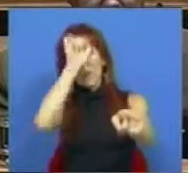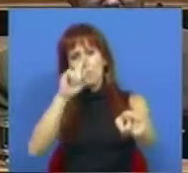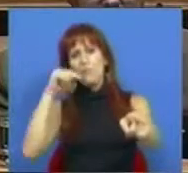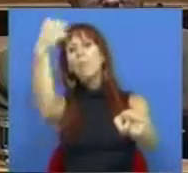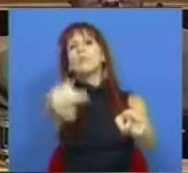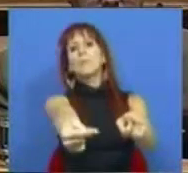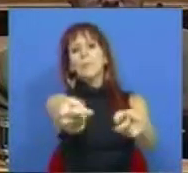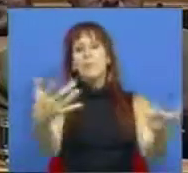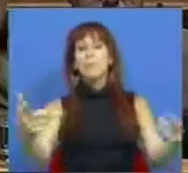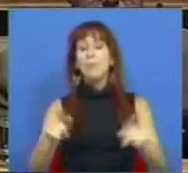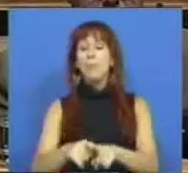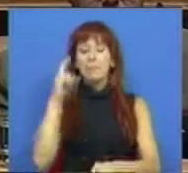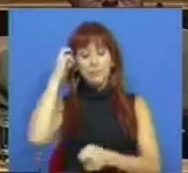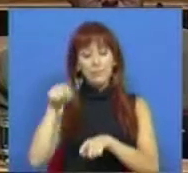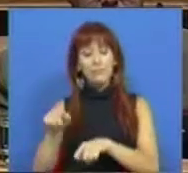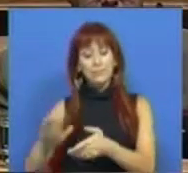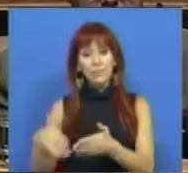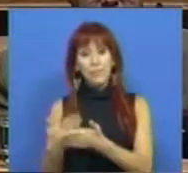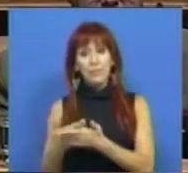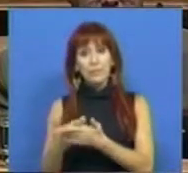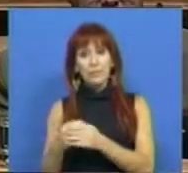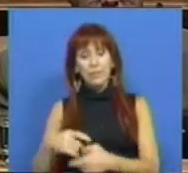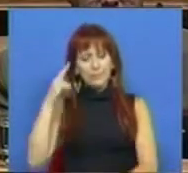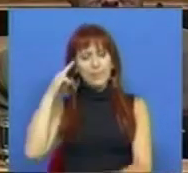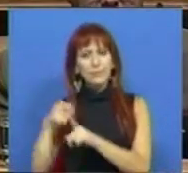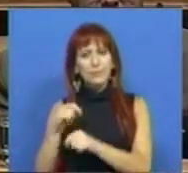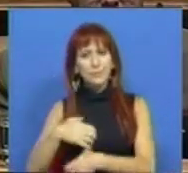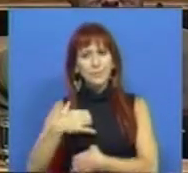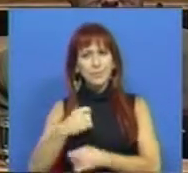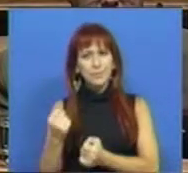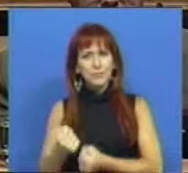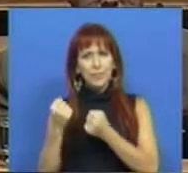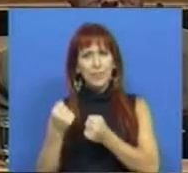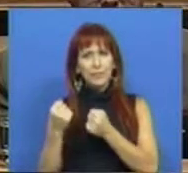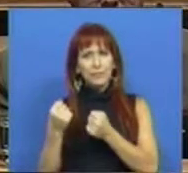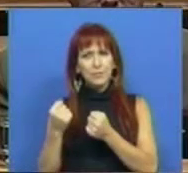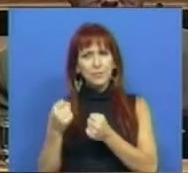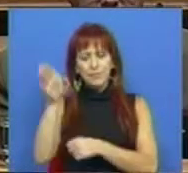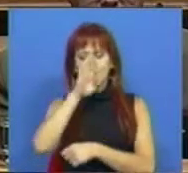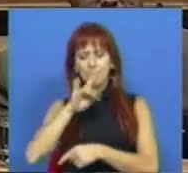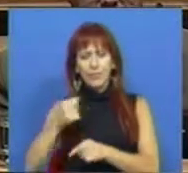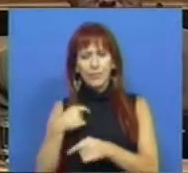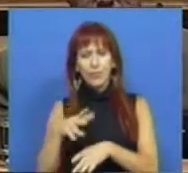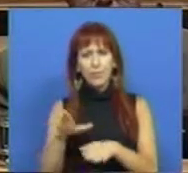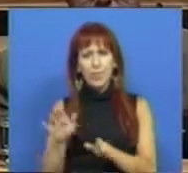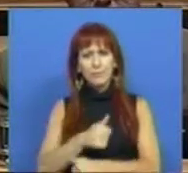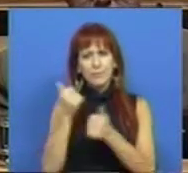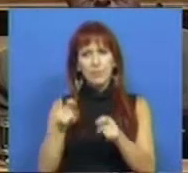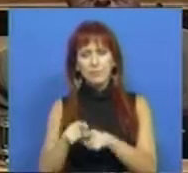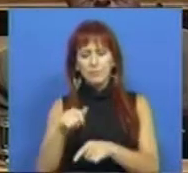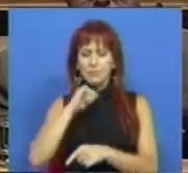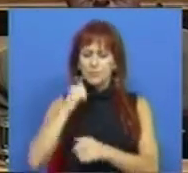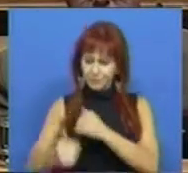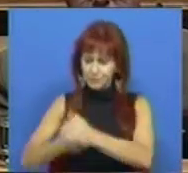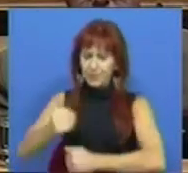Governo e tenha pensado essa proposta no sentido de conseguir aplicar da forma mais